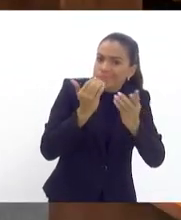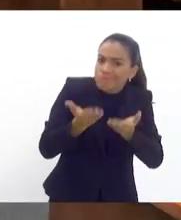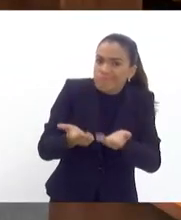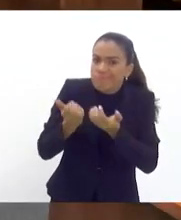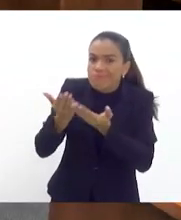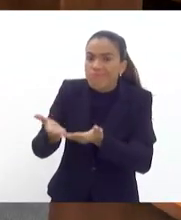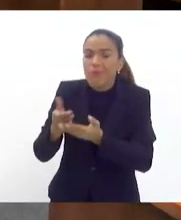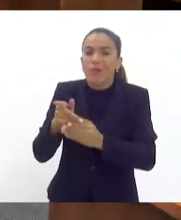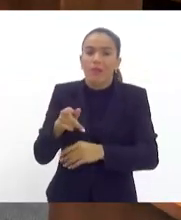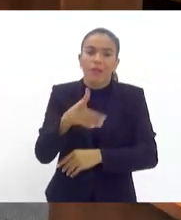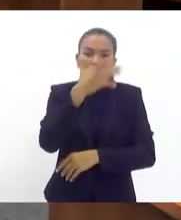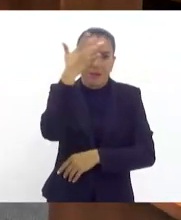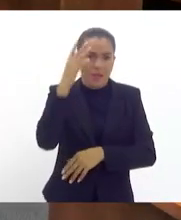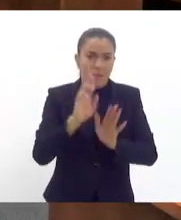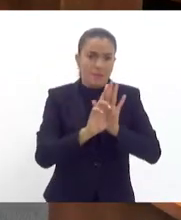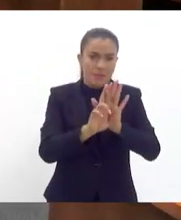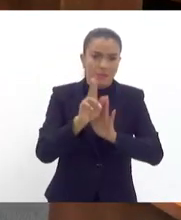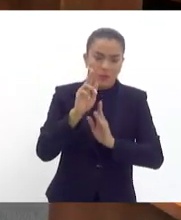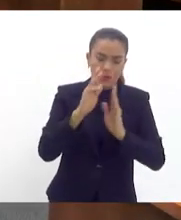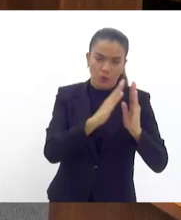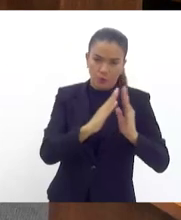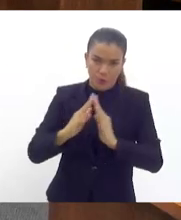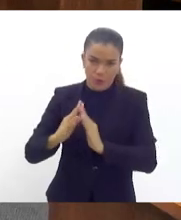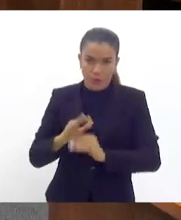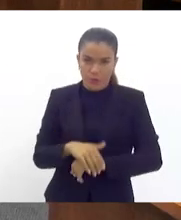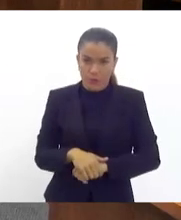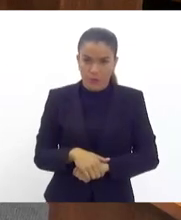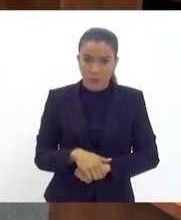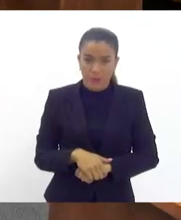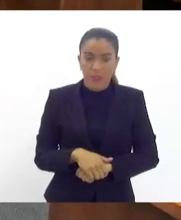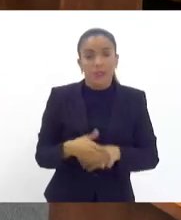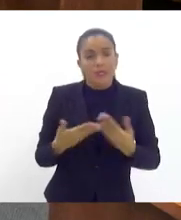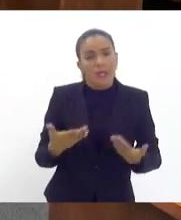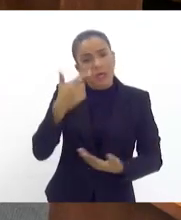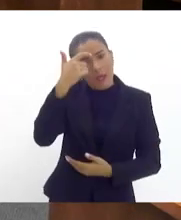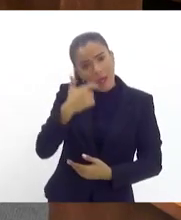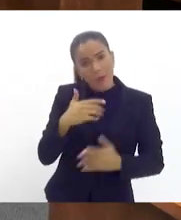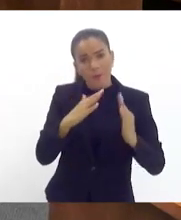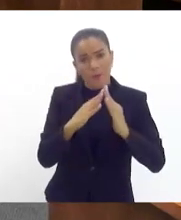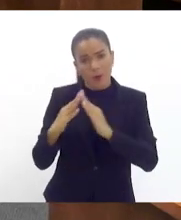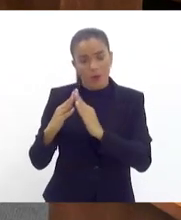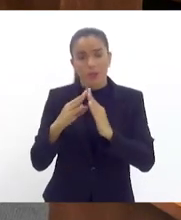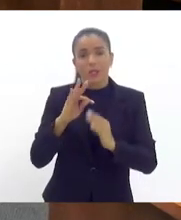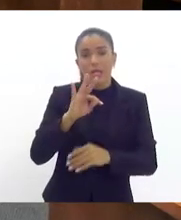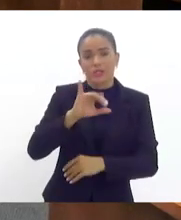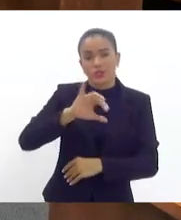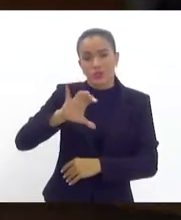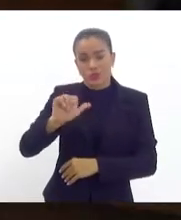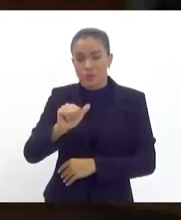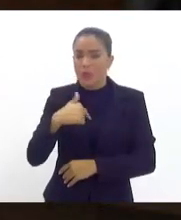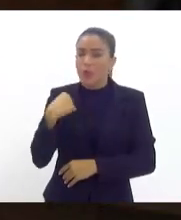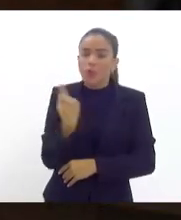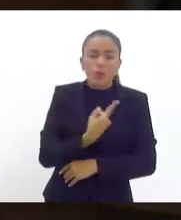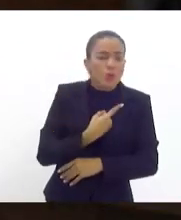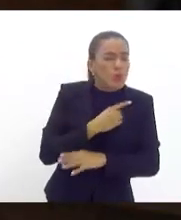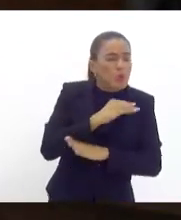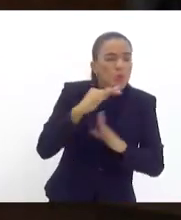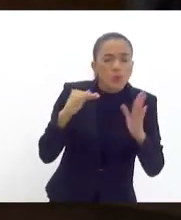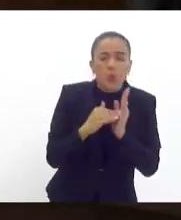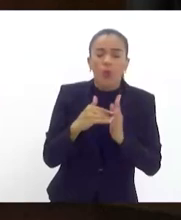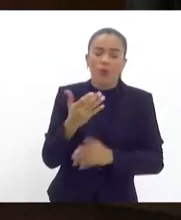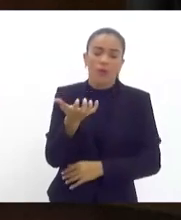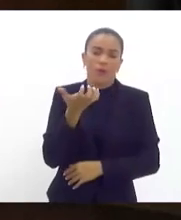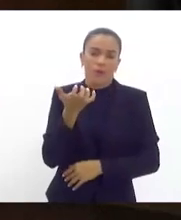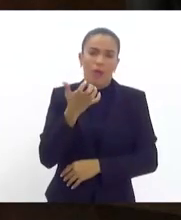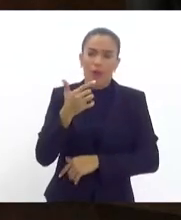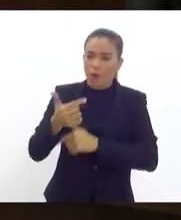dirigidos pelas forças de segurança e aí eu quero dizer o seguinte eu sou uma garota da Tijuca e tudo que eu quero tudo que eu faço eu faço na